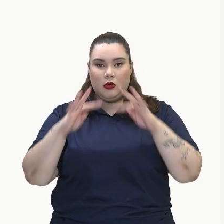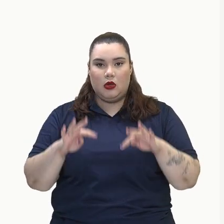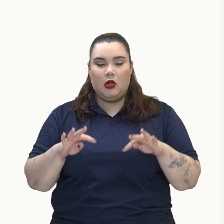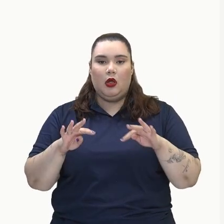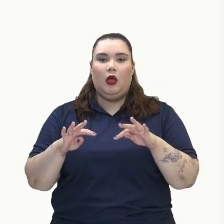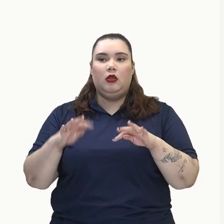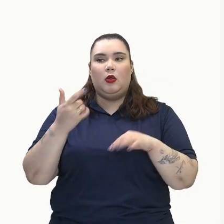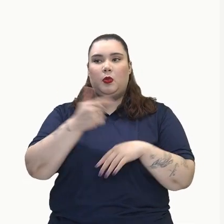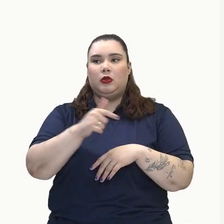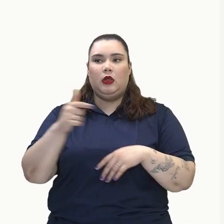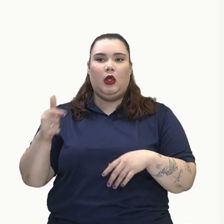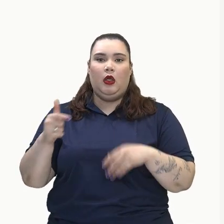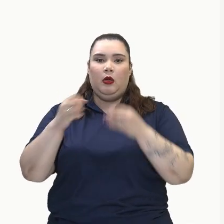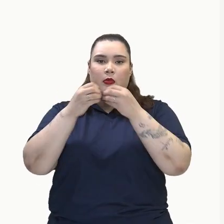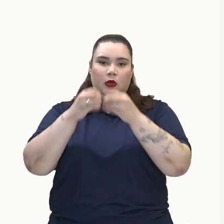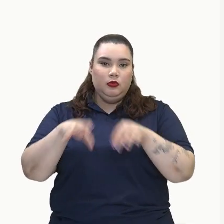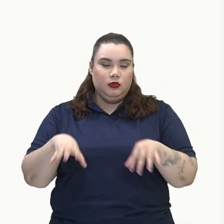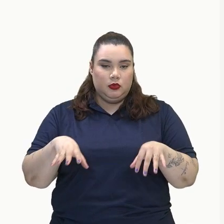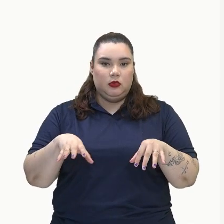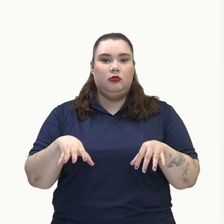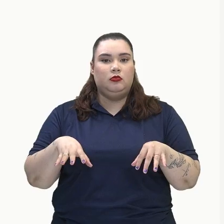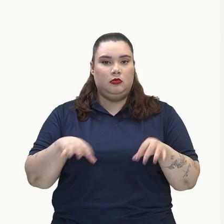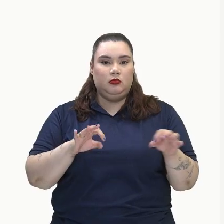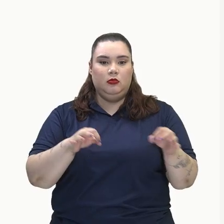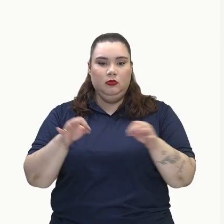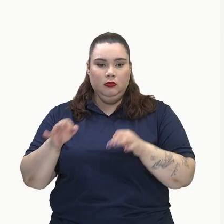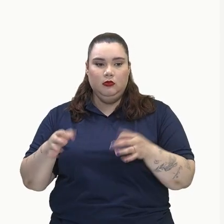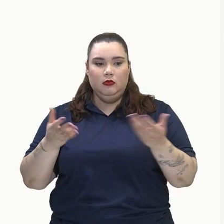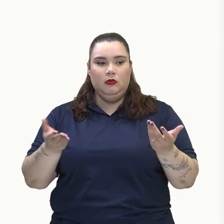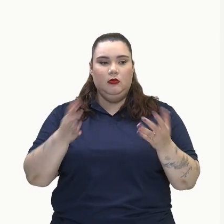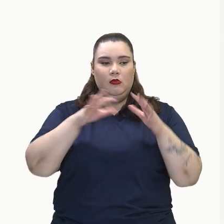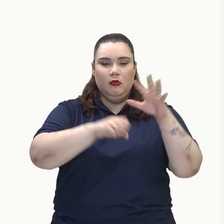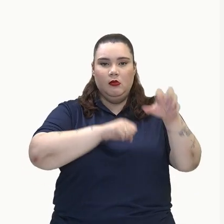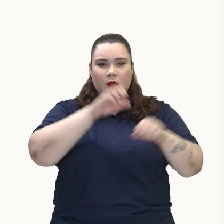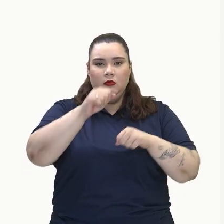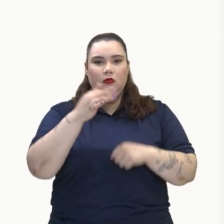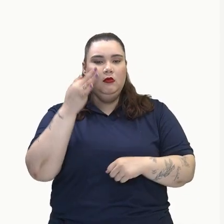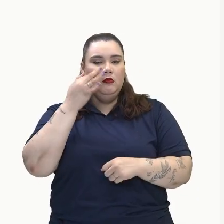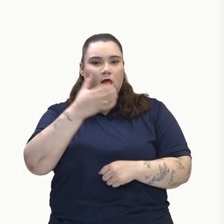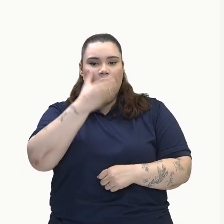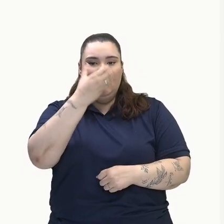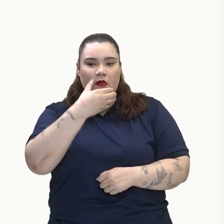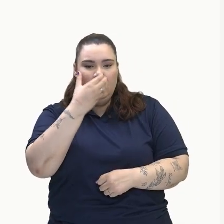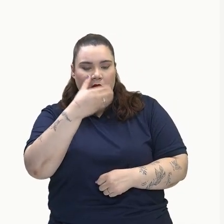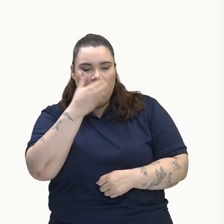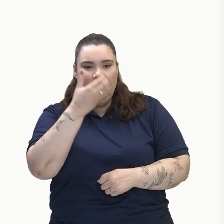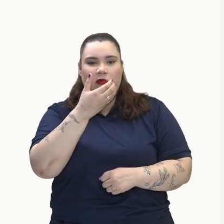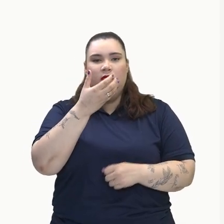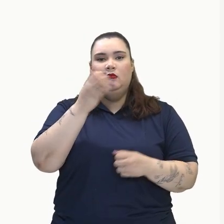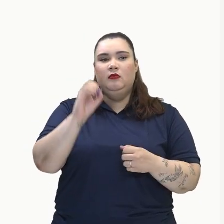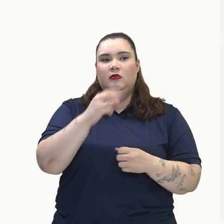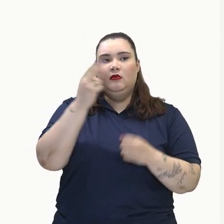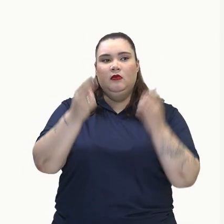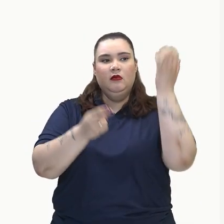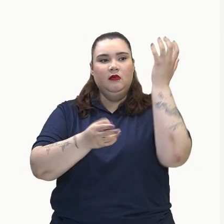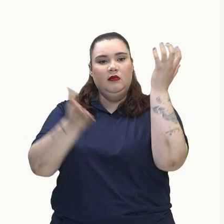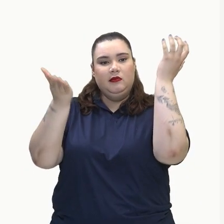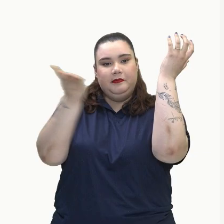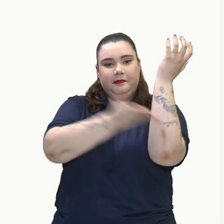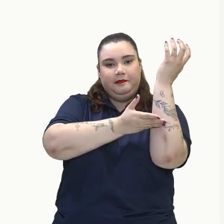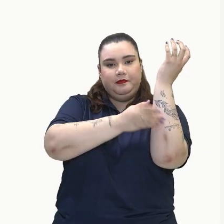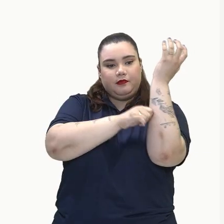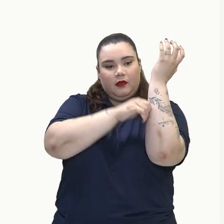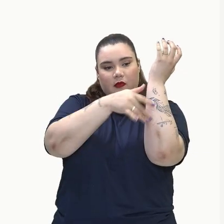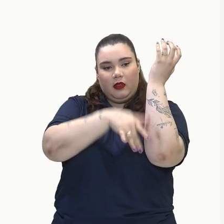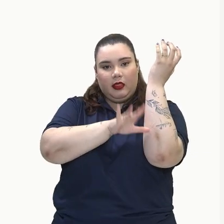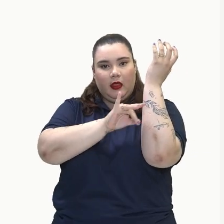grandes impactos ambientais? É uma coleta de frutos? É a extração da seringa? É a